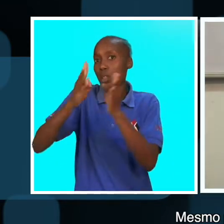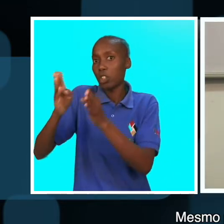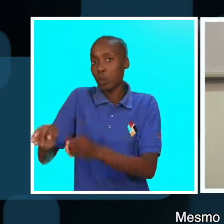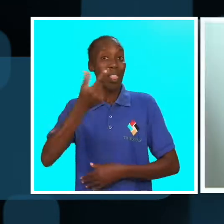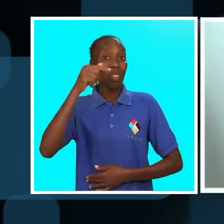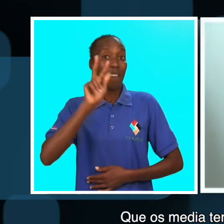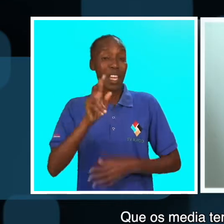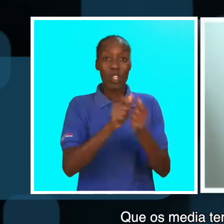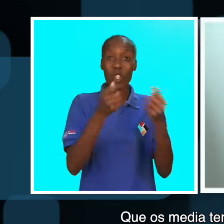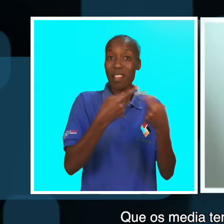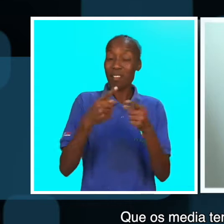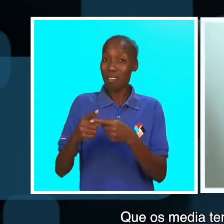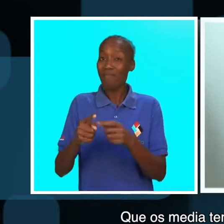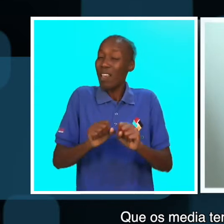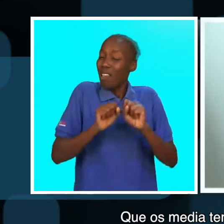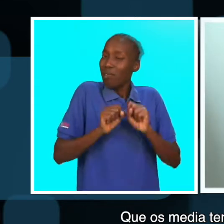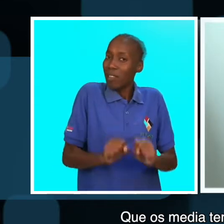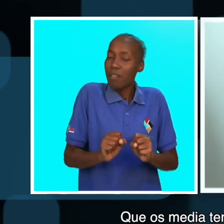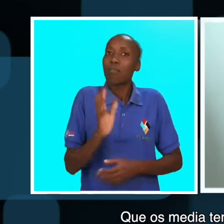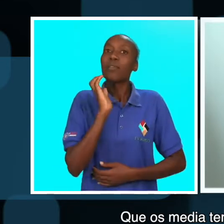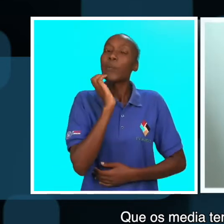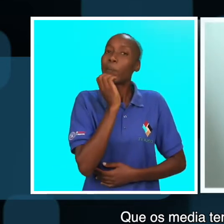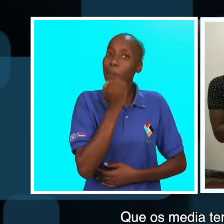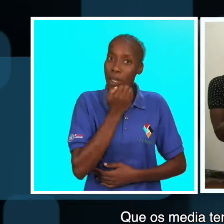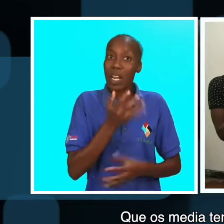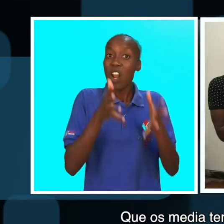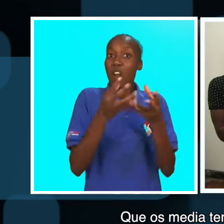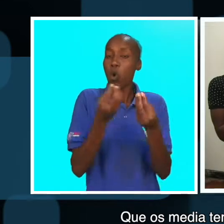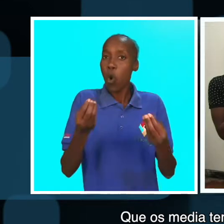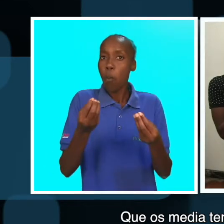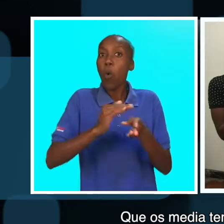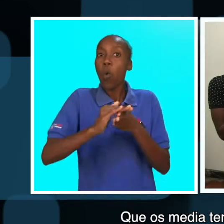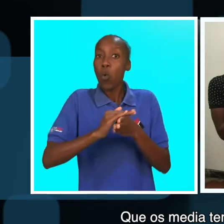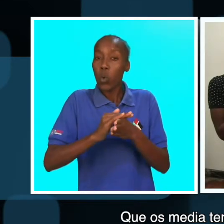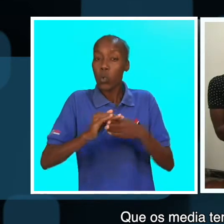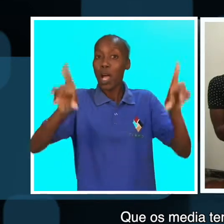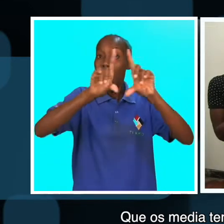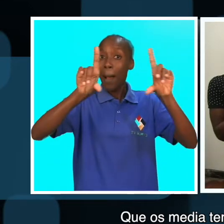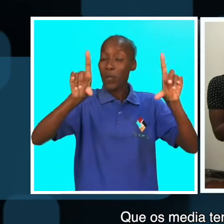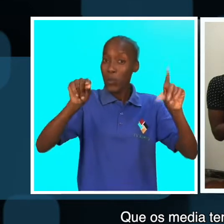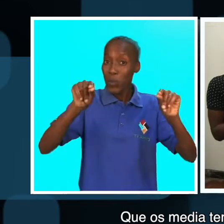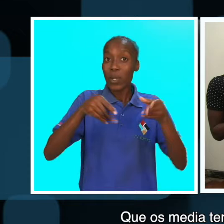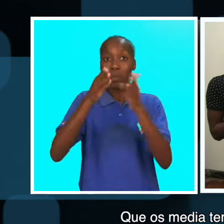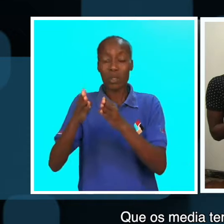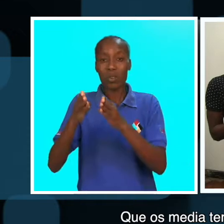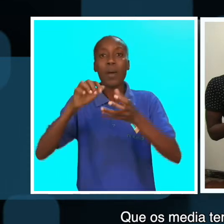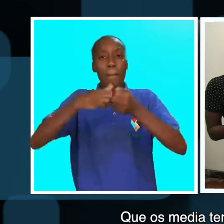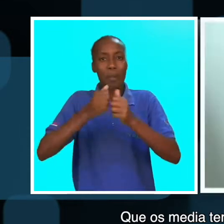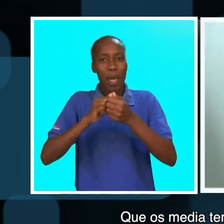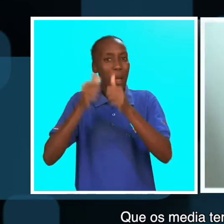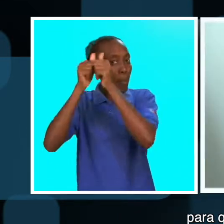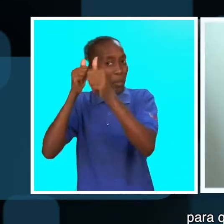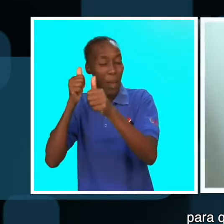Recomendações Que os mídias Tenham muito cuidado Na forma como abordam Os assuntos De pessoas com problemas